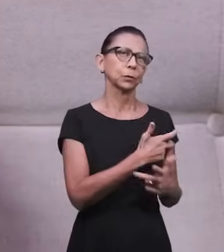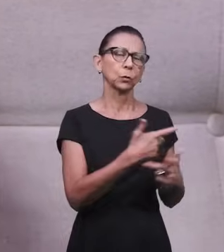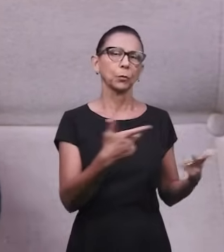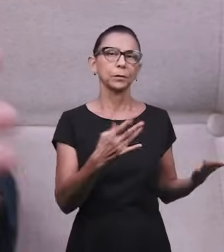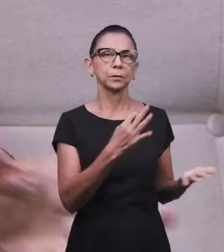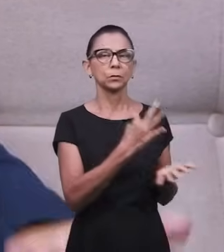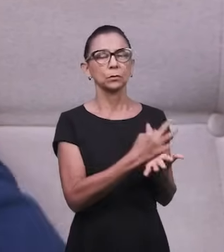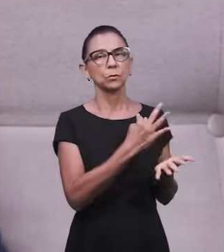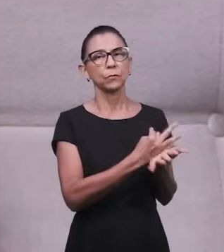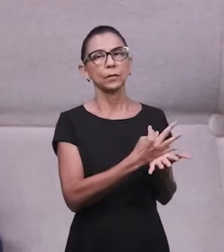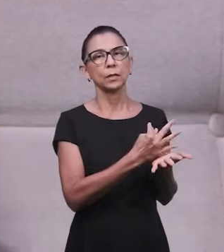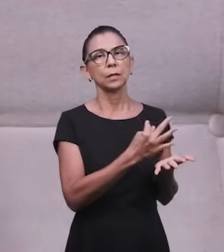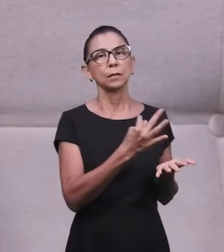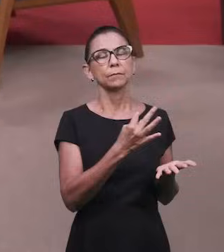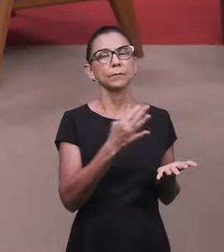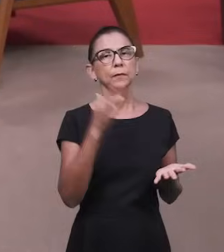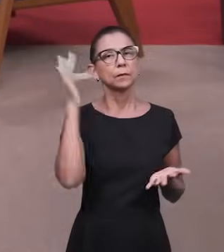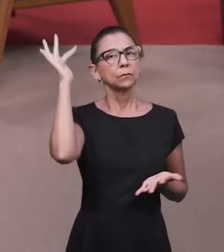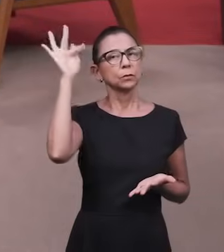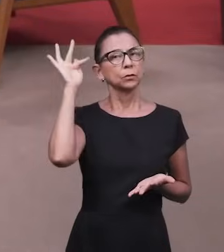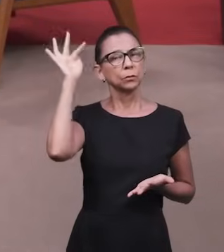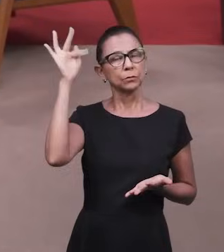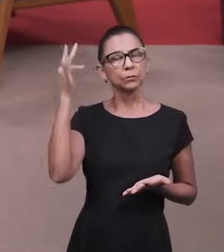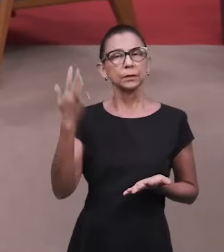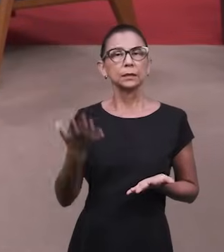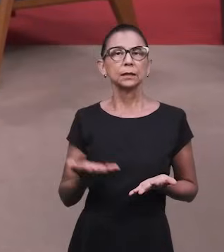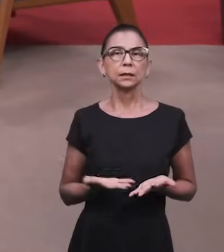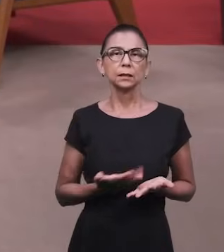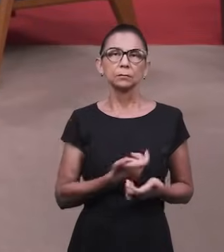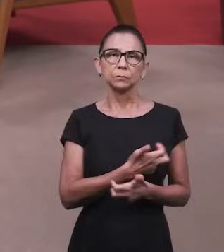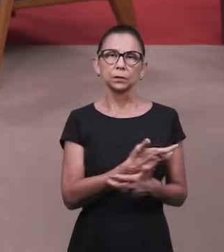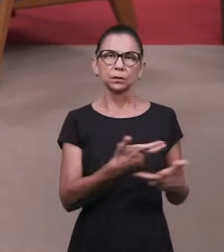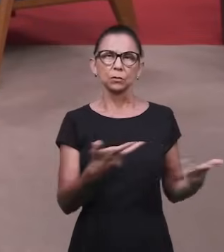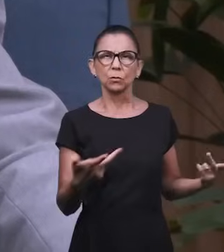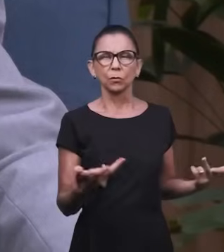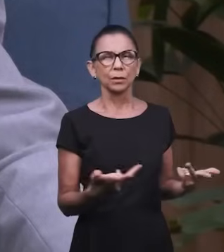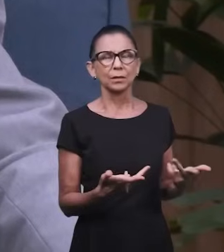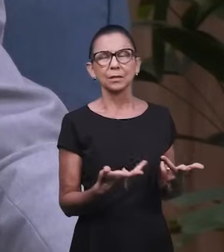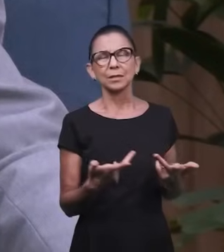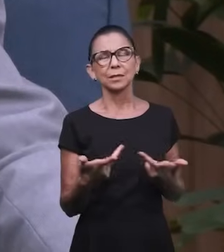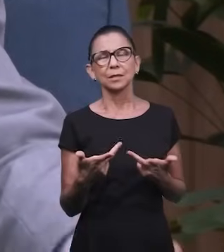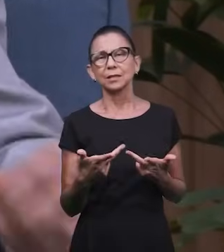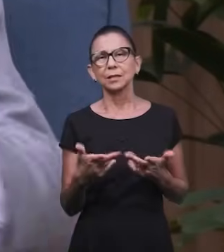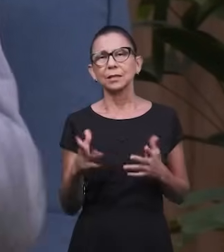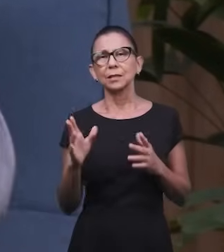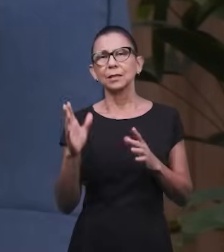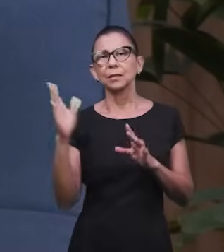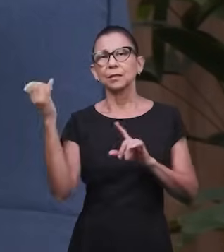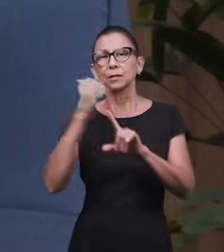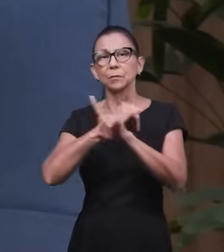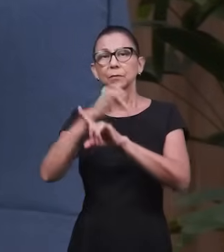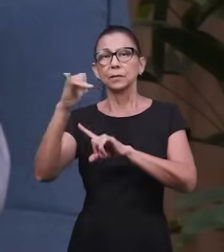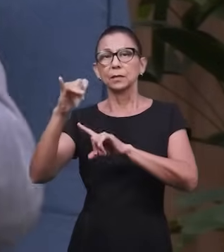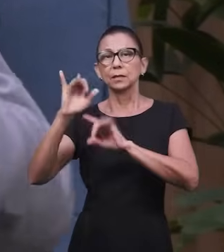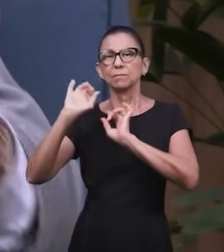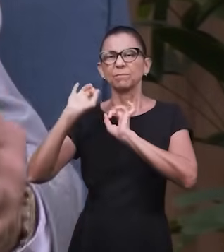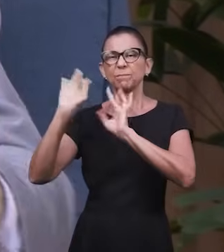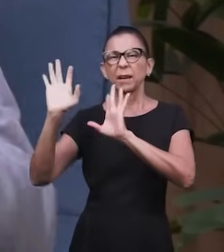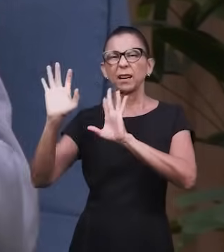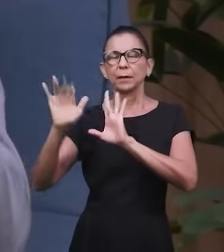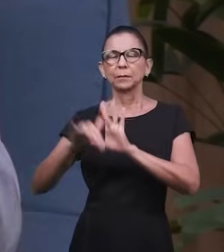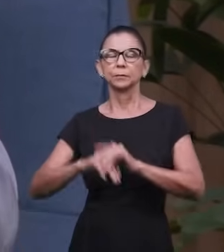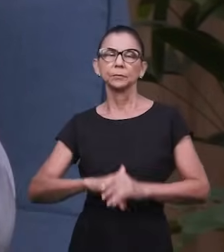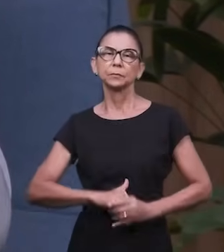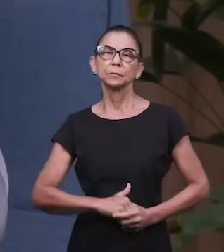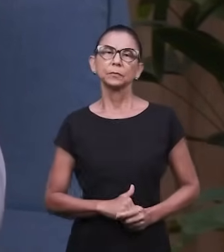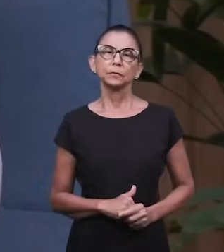o profético foi abandonado. A gente vê no livro de Cantares tanto um aspecto quanto o outro.